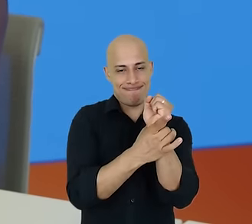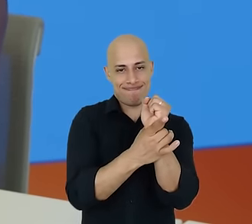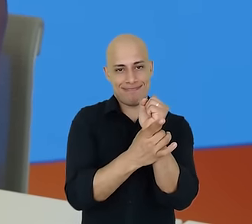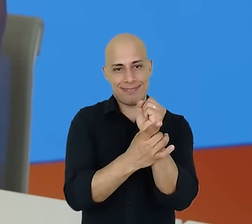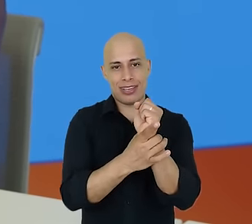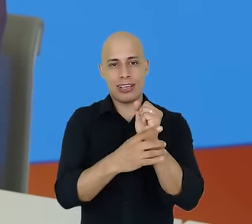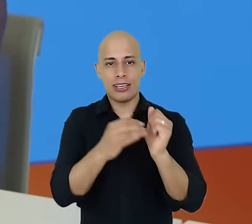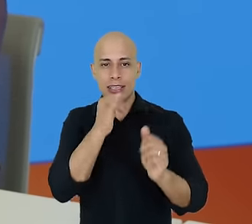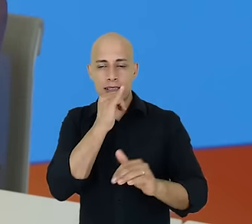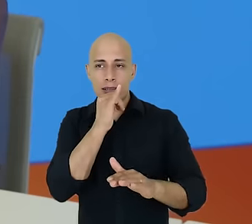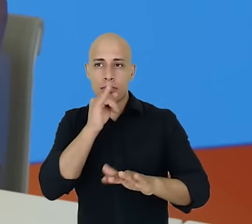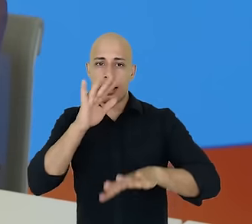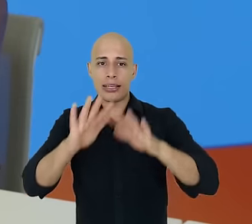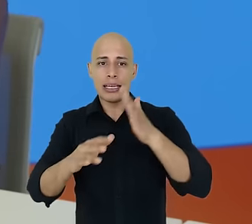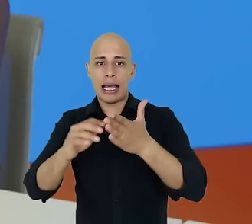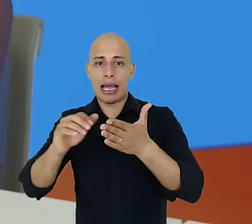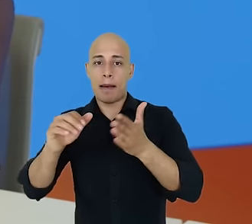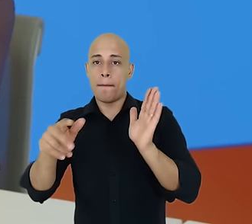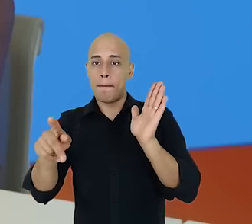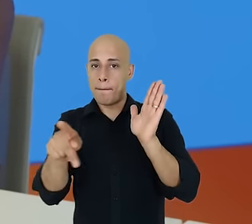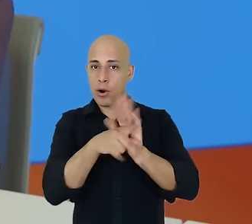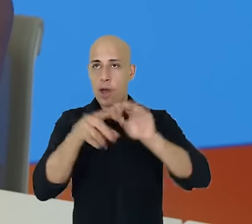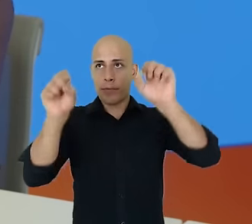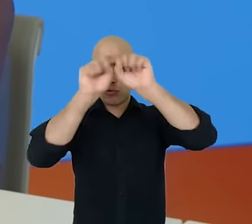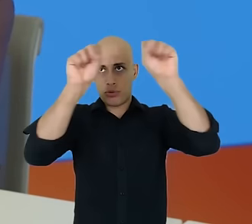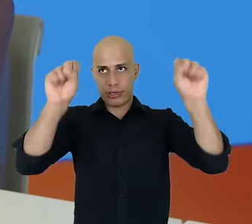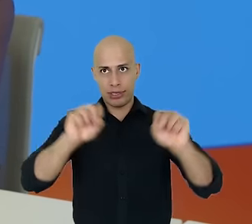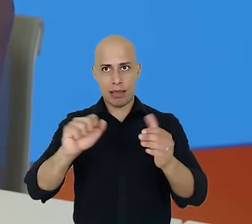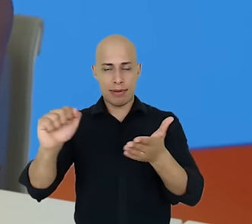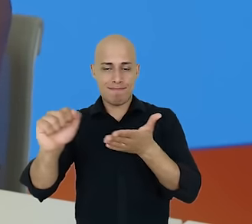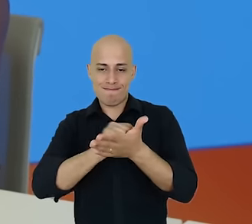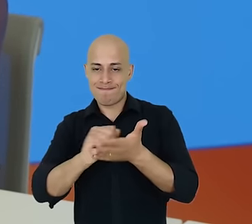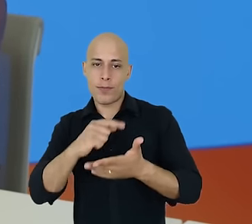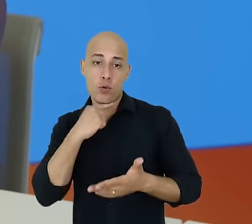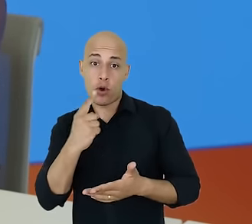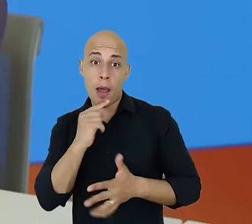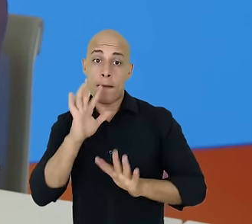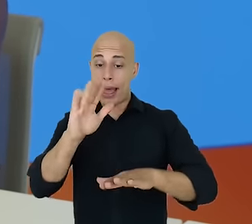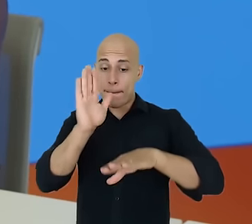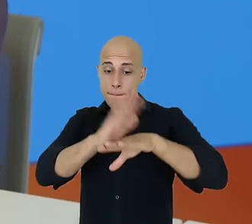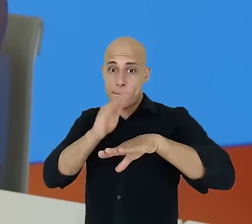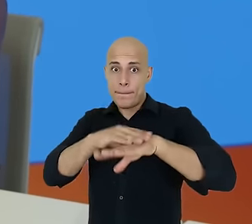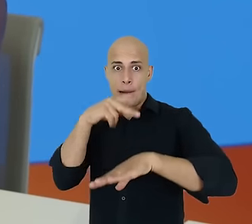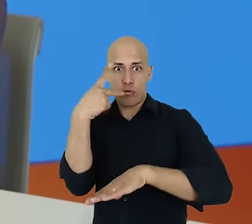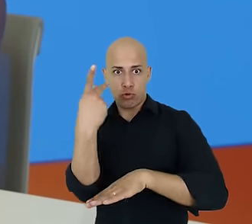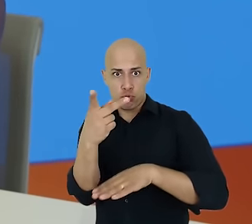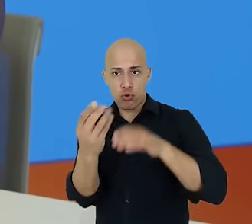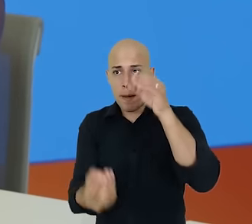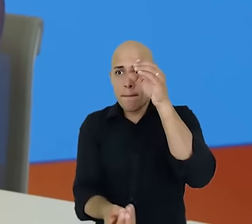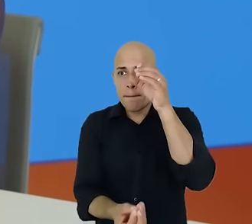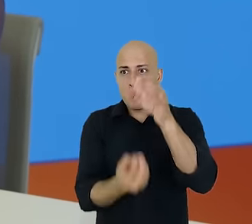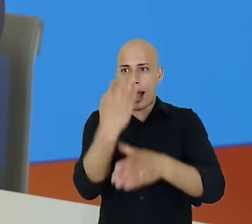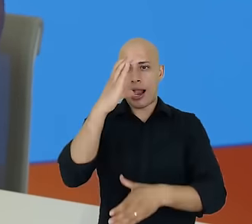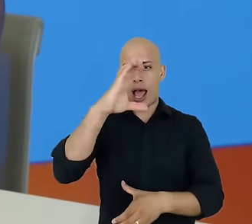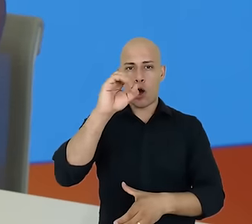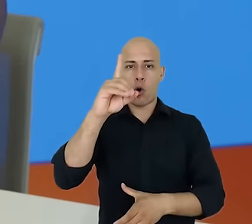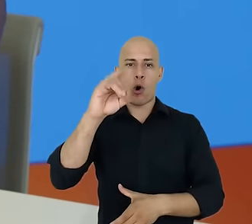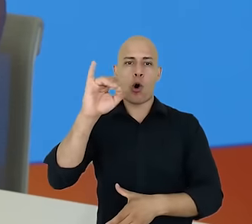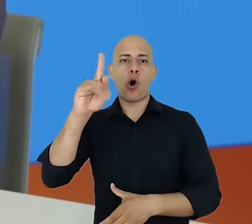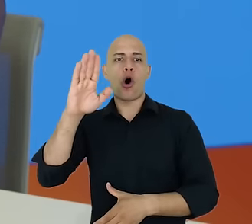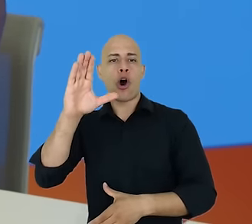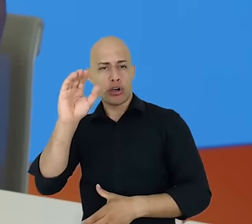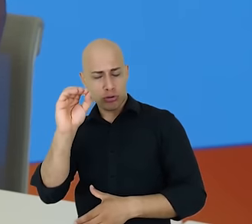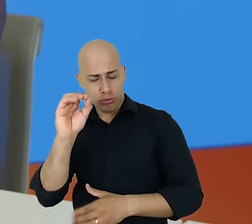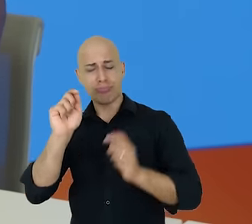você excluir alguma coisa padrão agora criada e que ela não esteja vinculada a uma nota fiscal